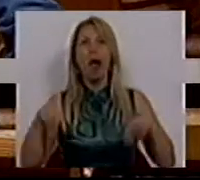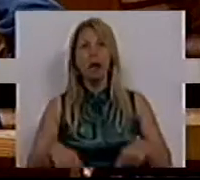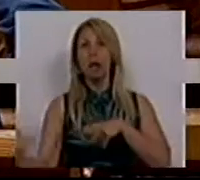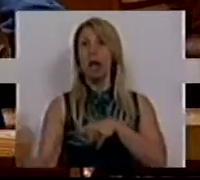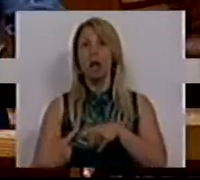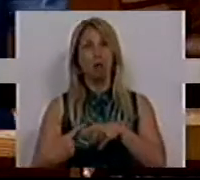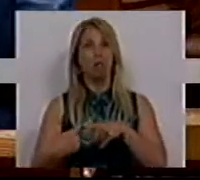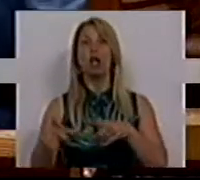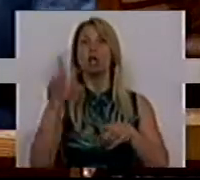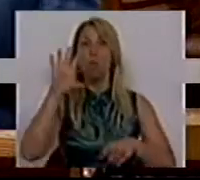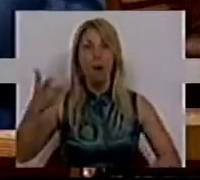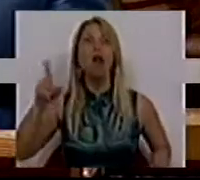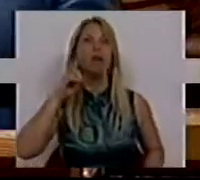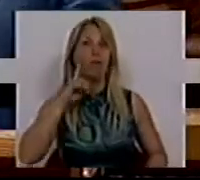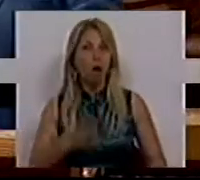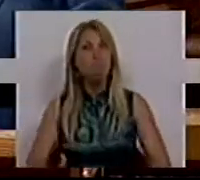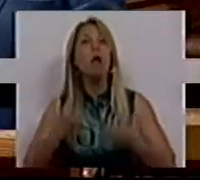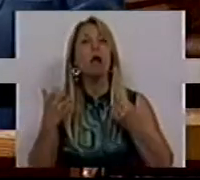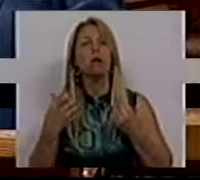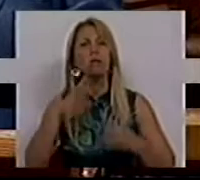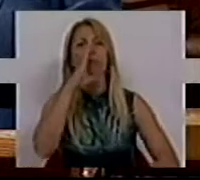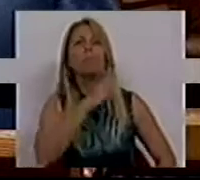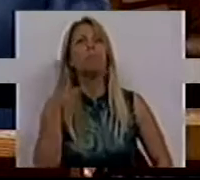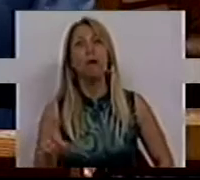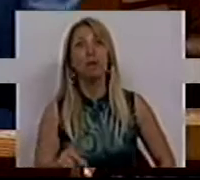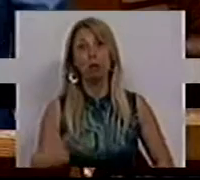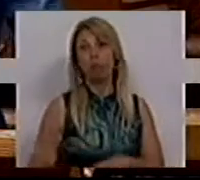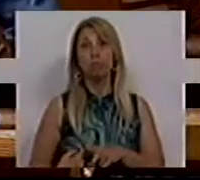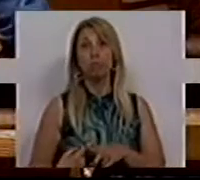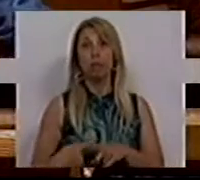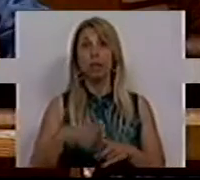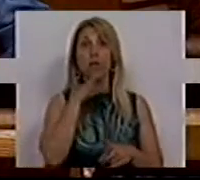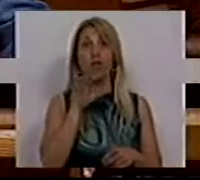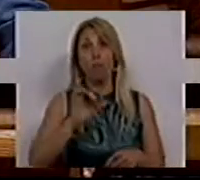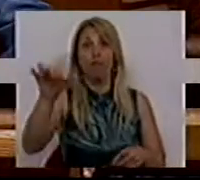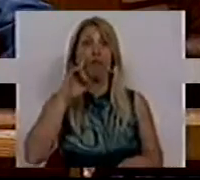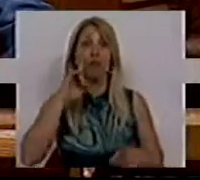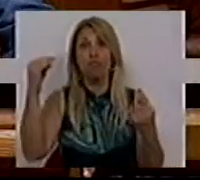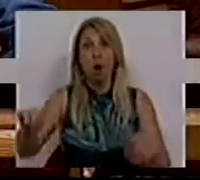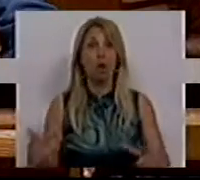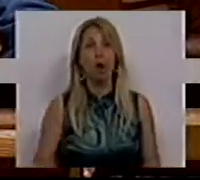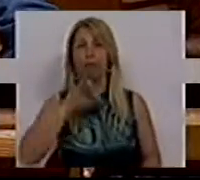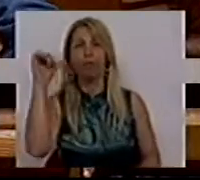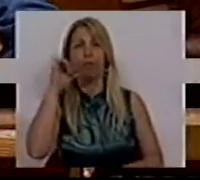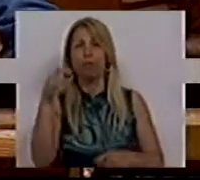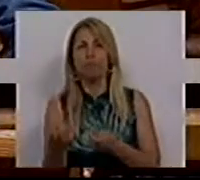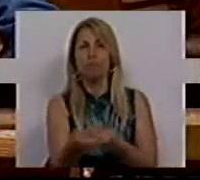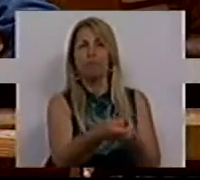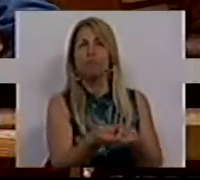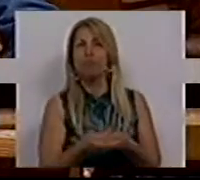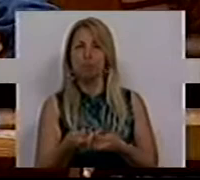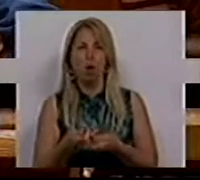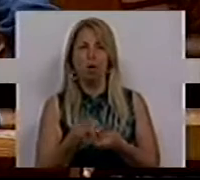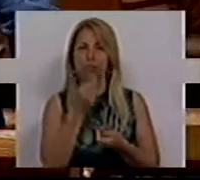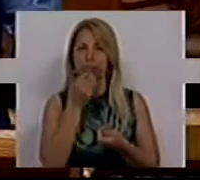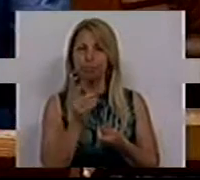mas como na prática tiveram a defender o interesse da sua família e sempre, sempre com uma proximidade promíscua ao